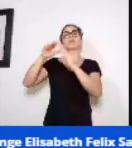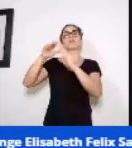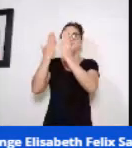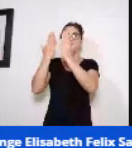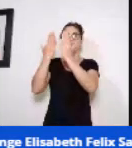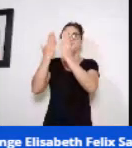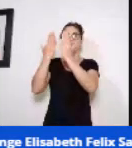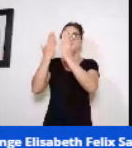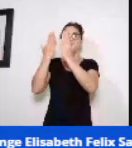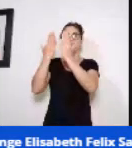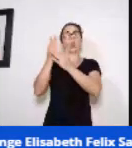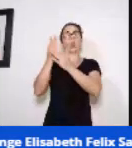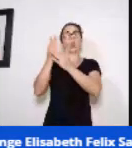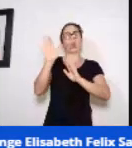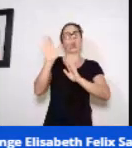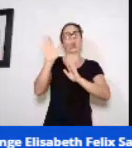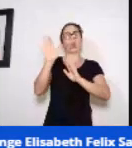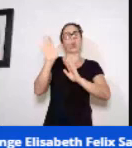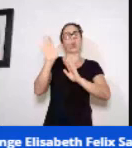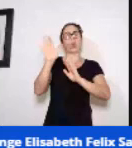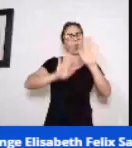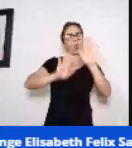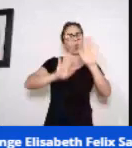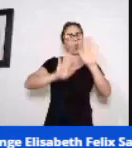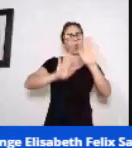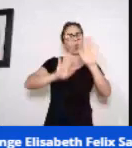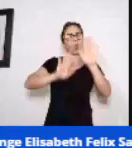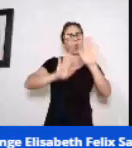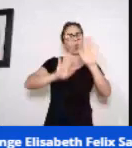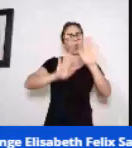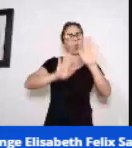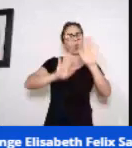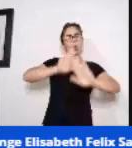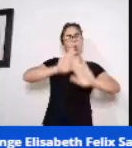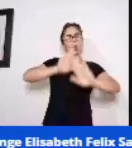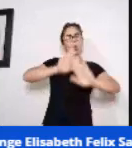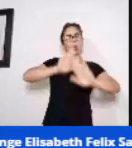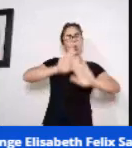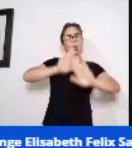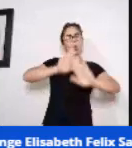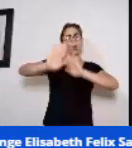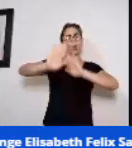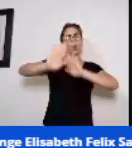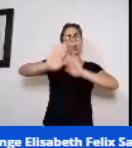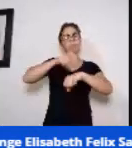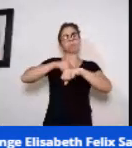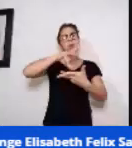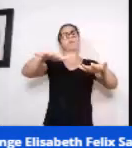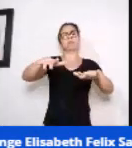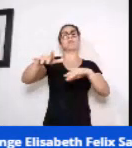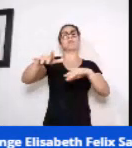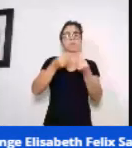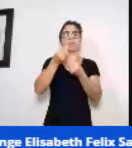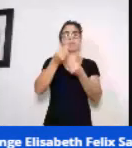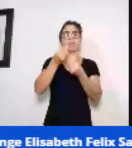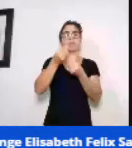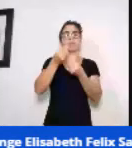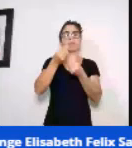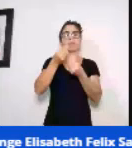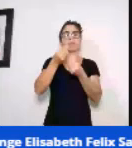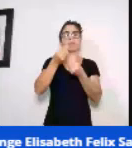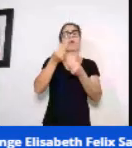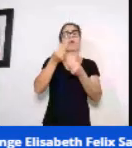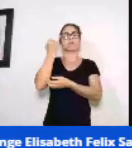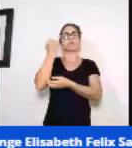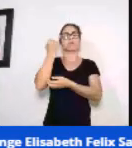gente tinha essa prioridade em o que? Favorecer, entregar esse instrumento de acompanhamento para que o